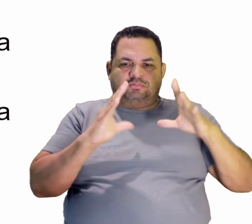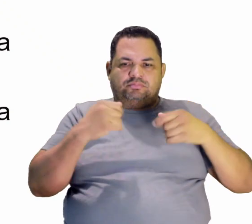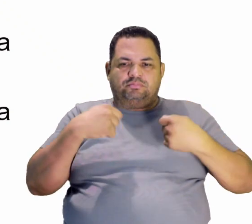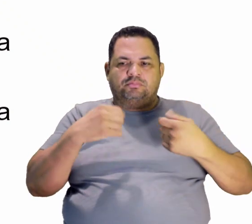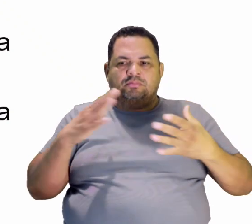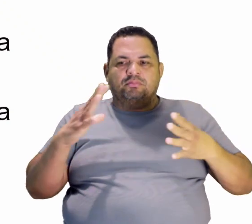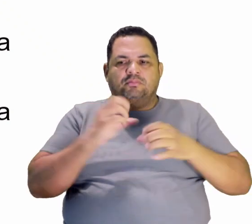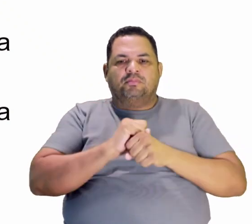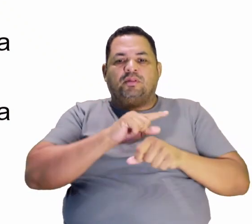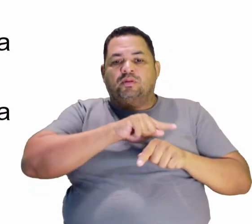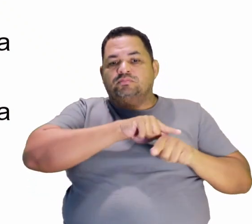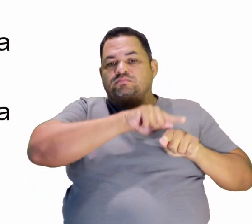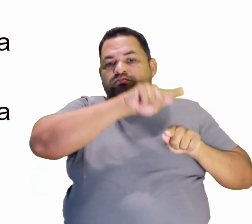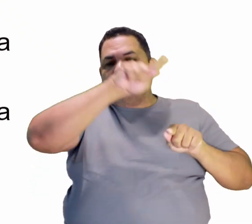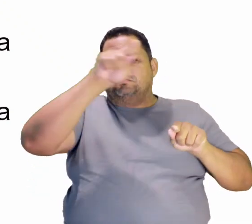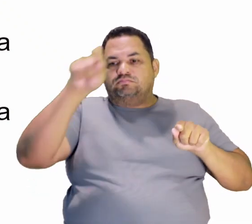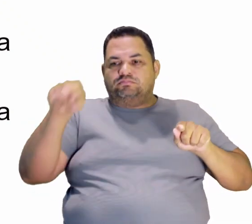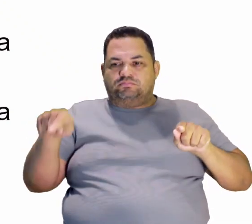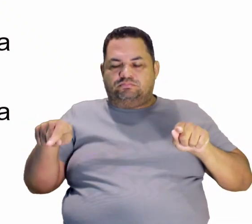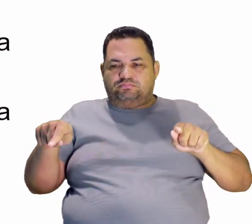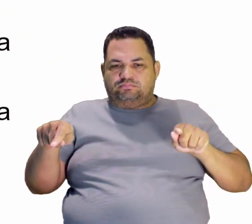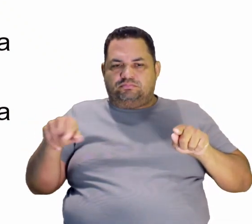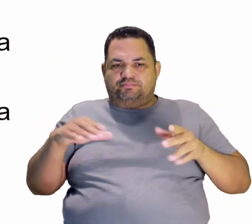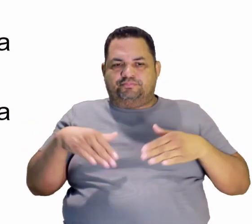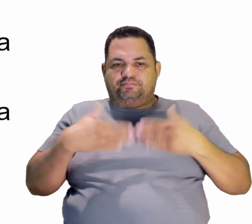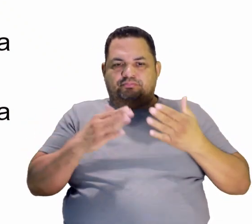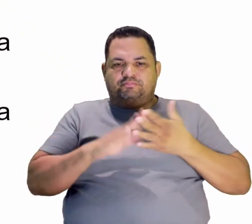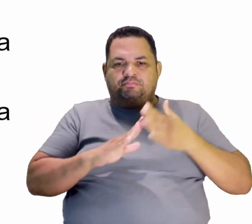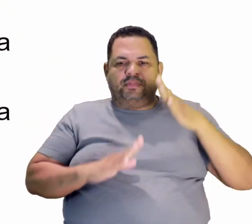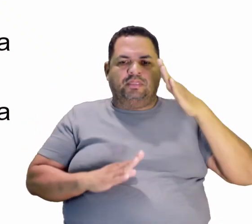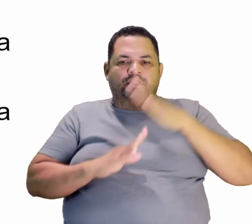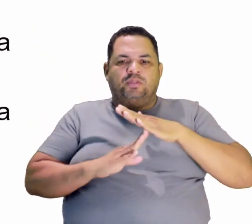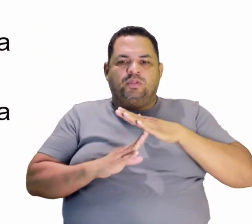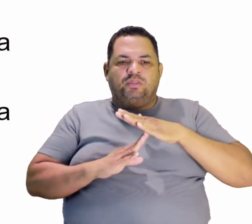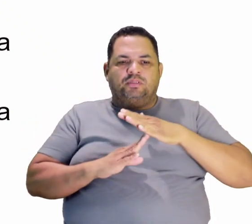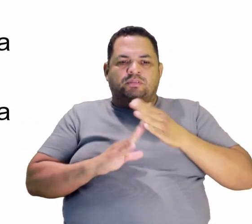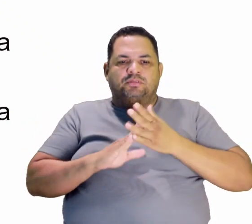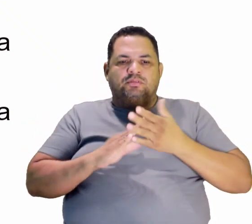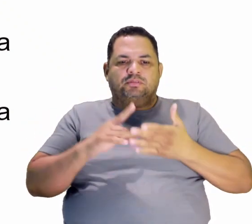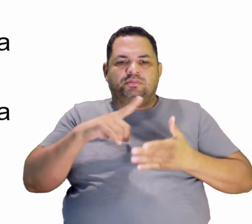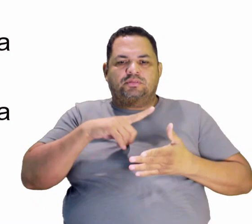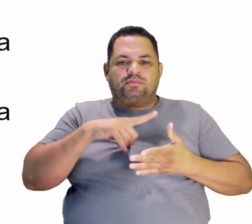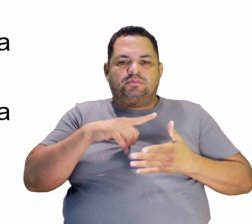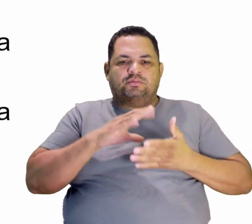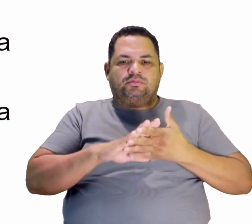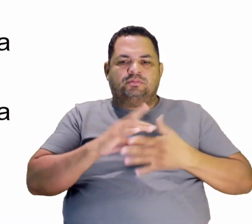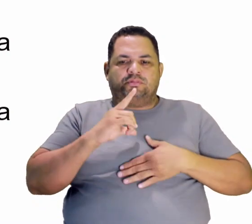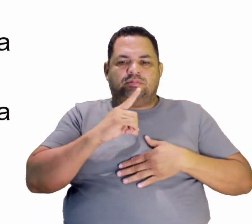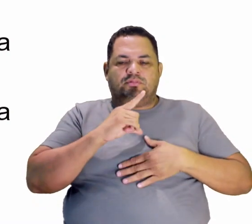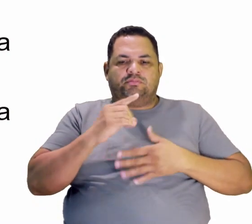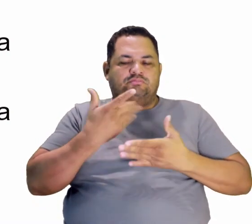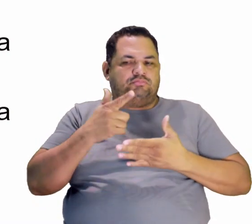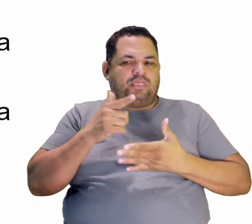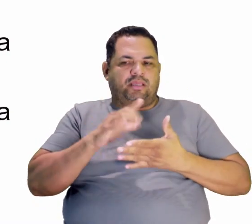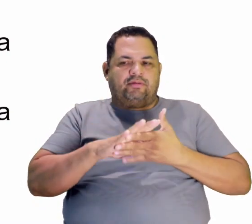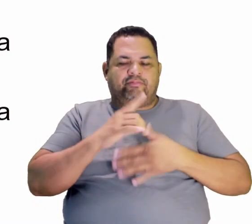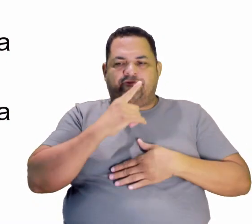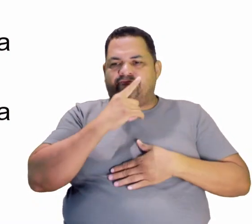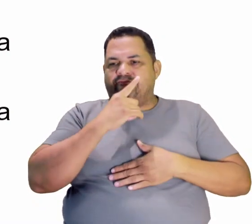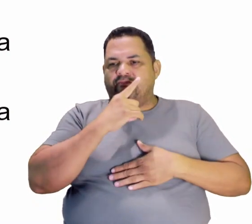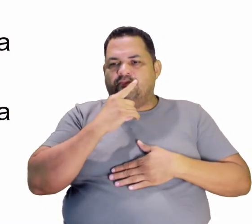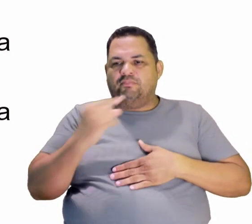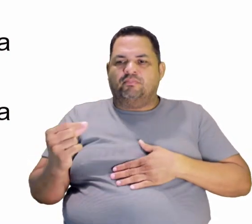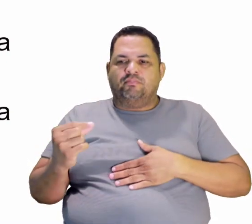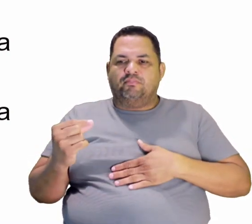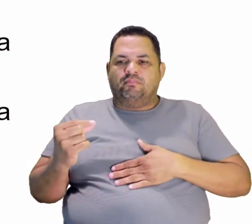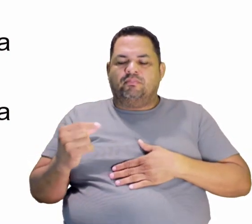é o alcance horizontal. No ponto mais alto da trajetória, a componente horizontal da velocidade é nula. Essa